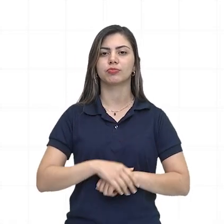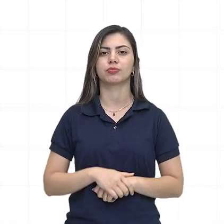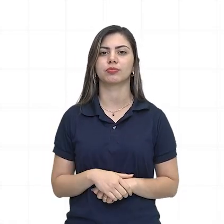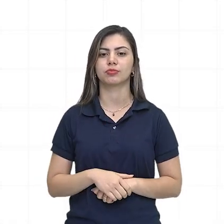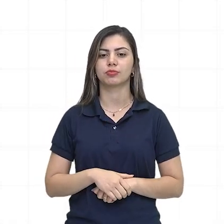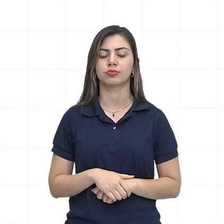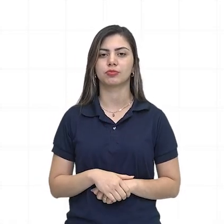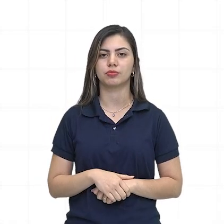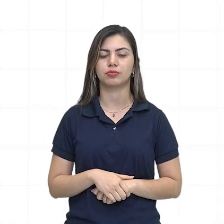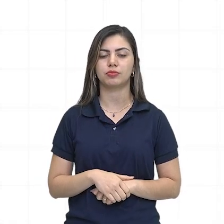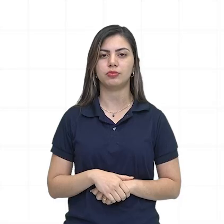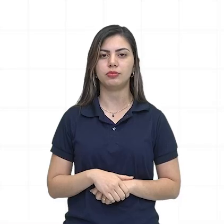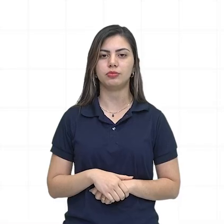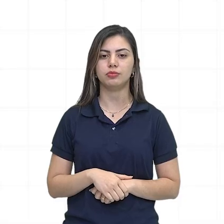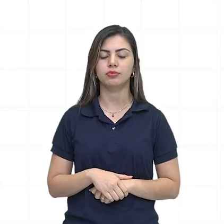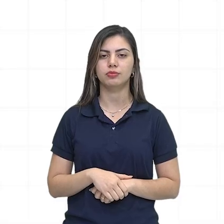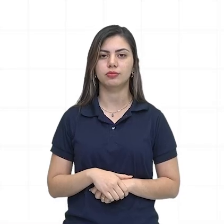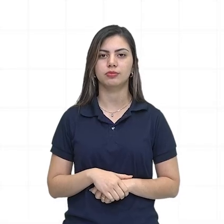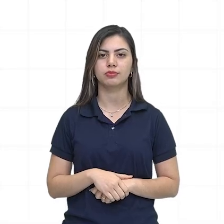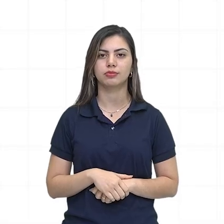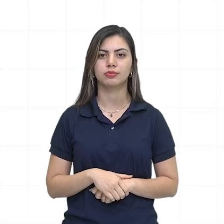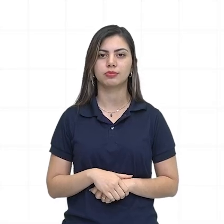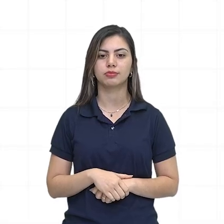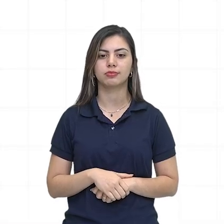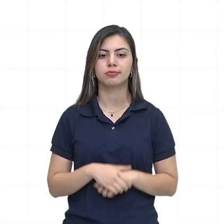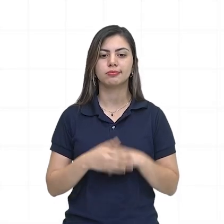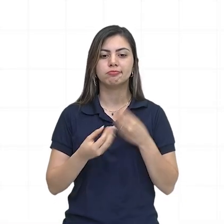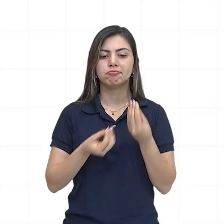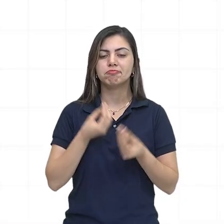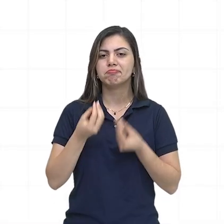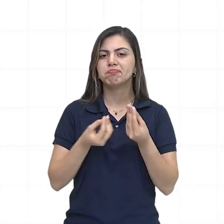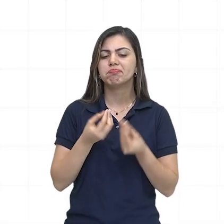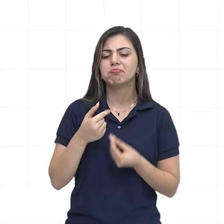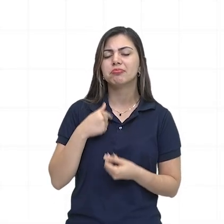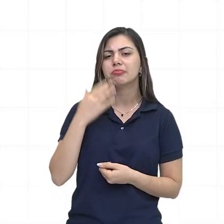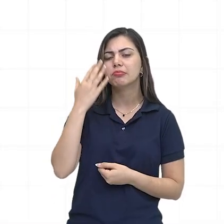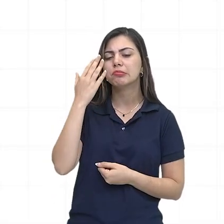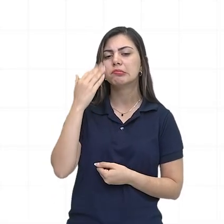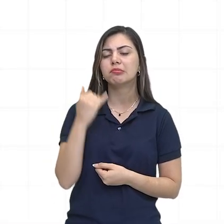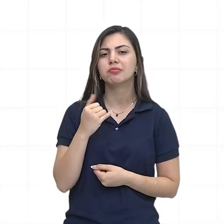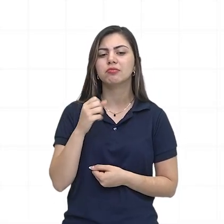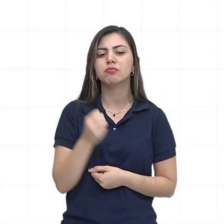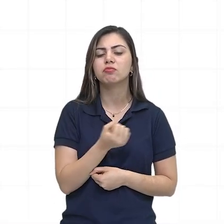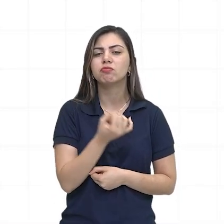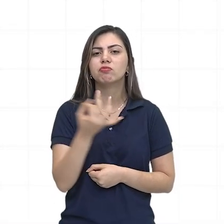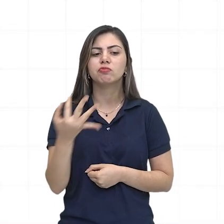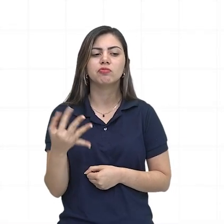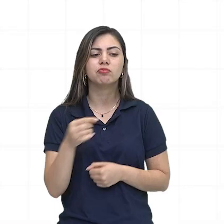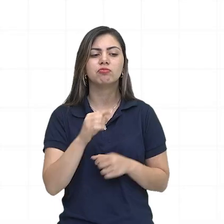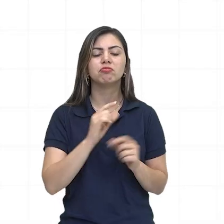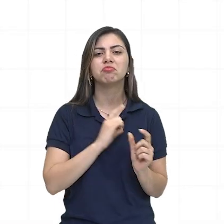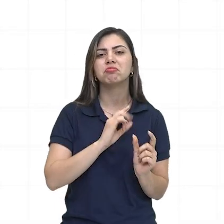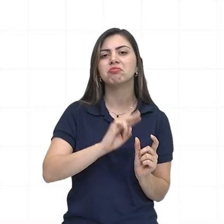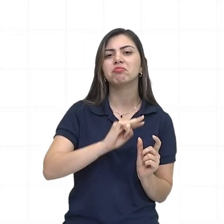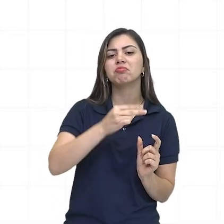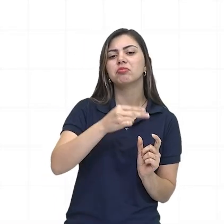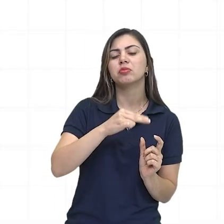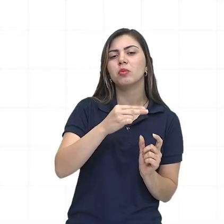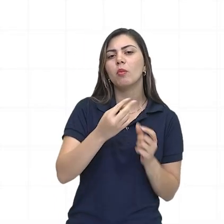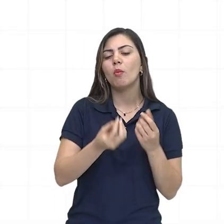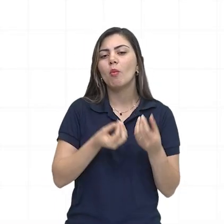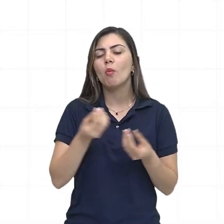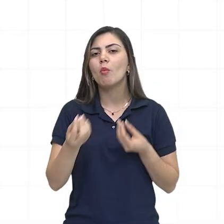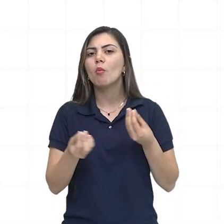multiplicações sucessivas? Como é que isso é feito? Que comando é dado a essa operação? De que